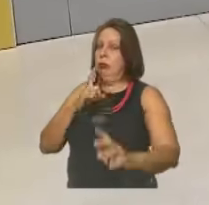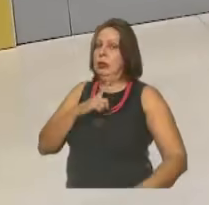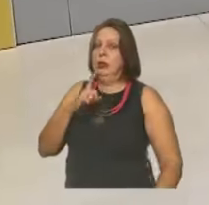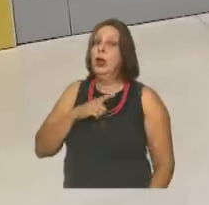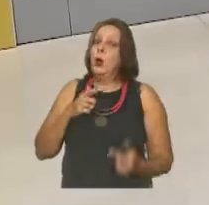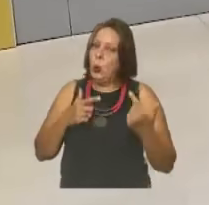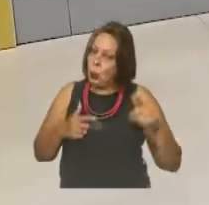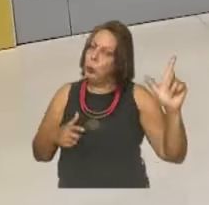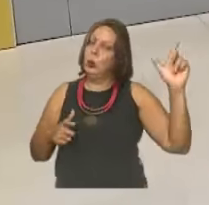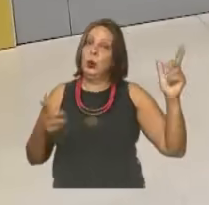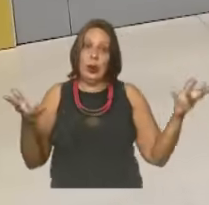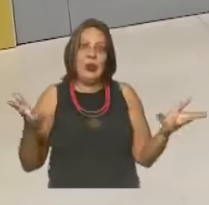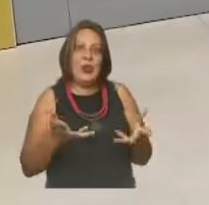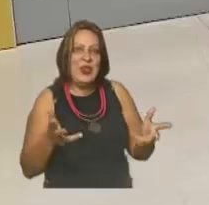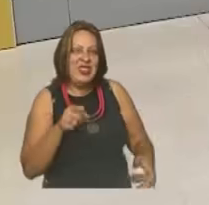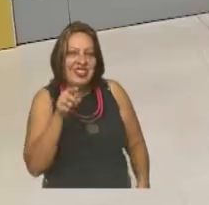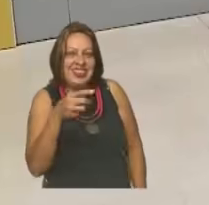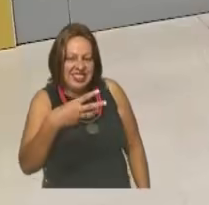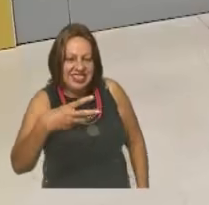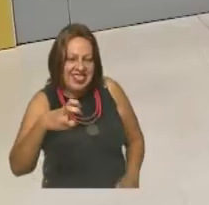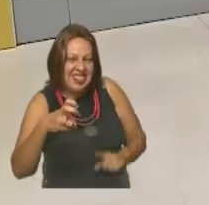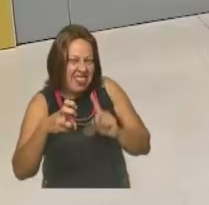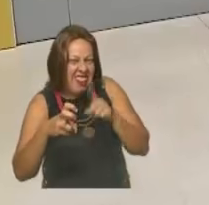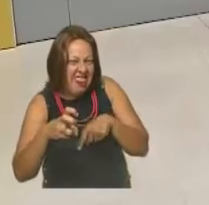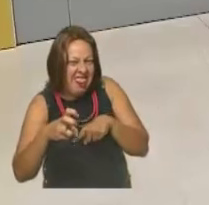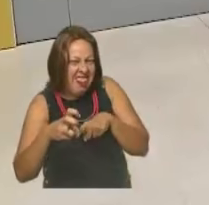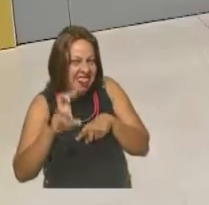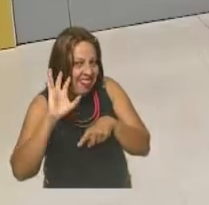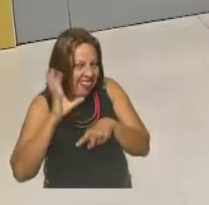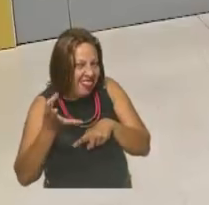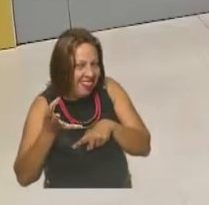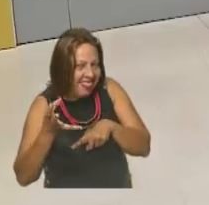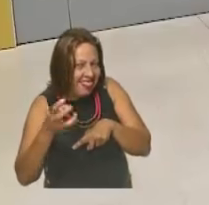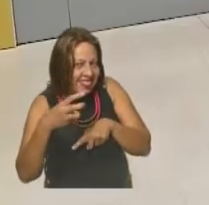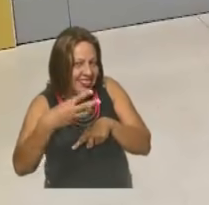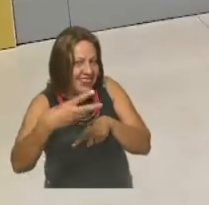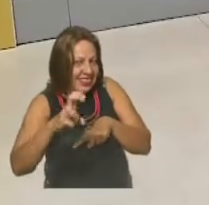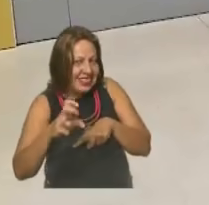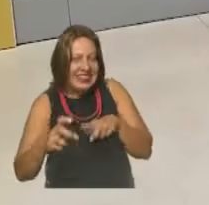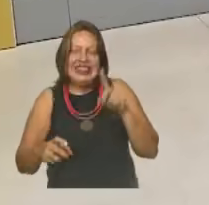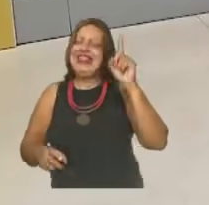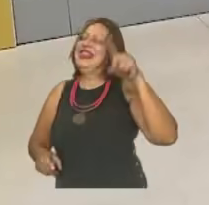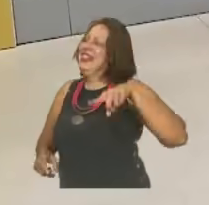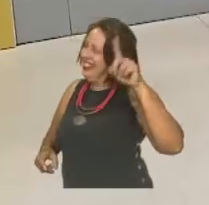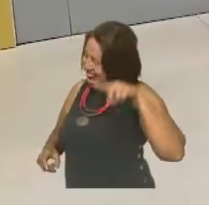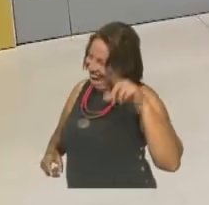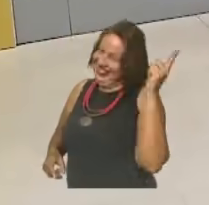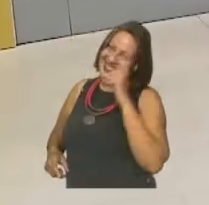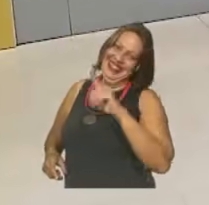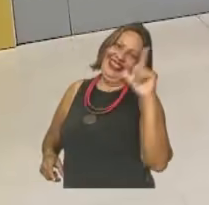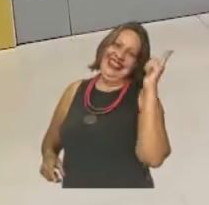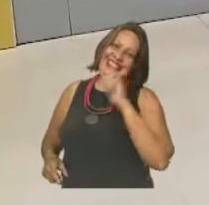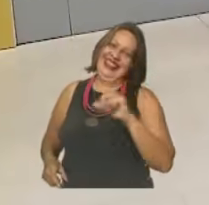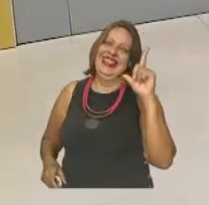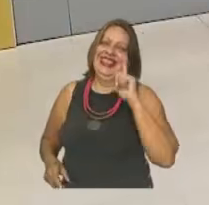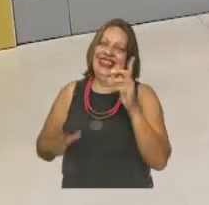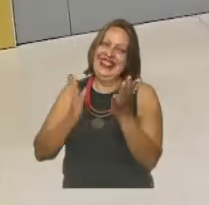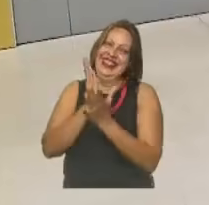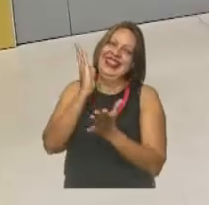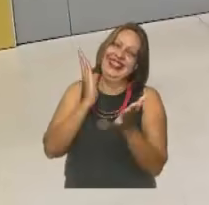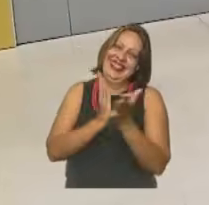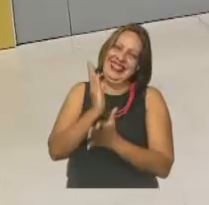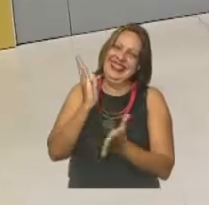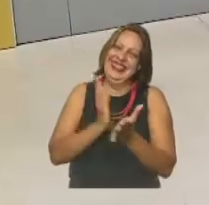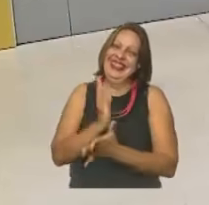Beth. Será que agora com você, 35? Decide ou não decide, 35? E tem contemplado